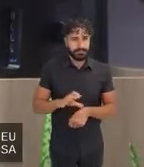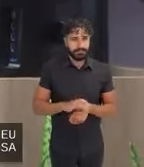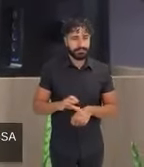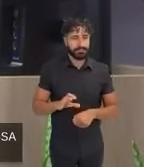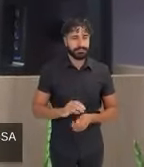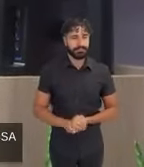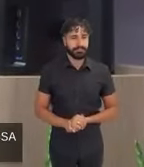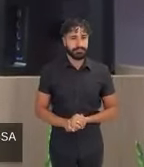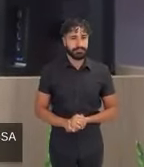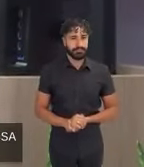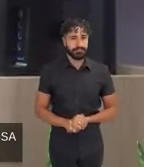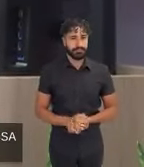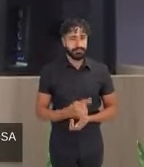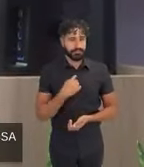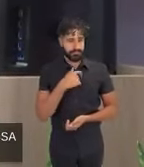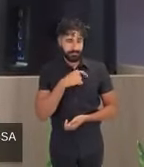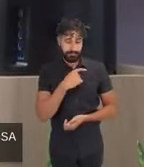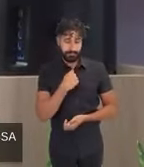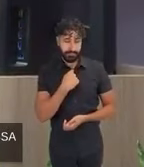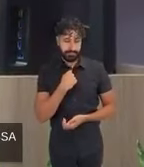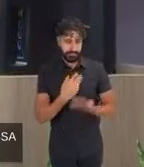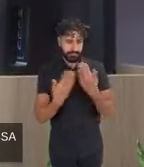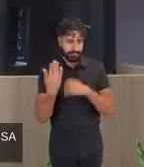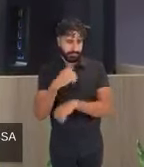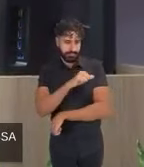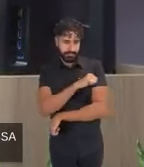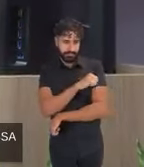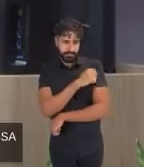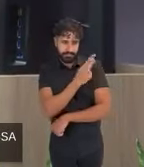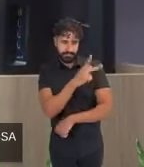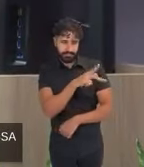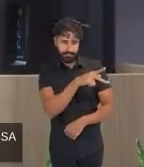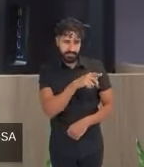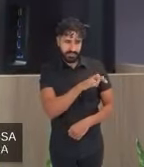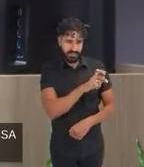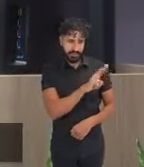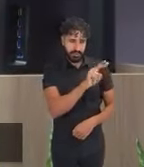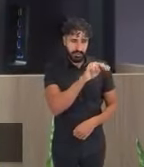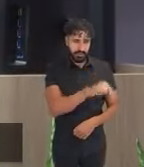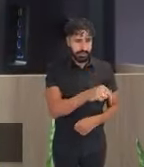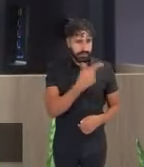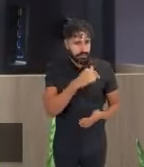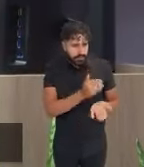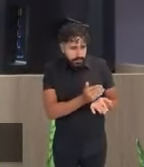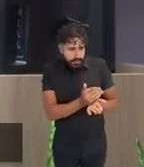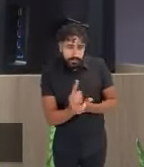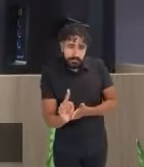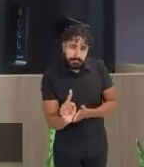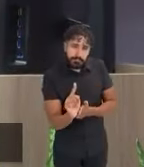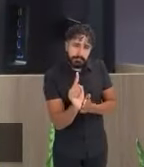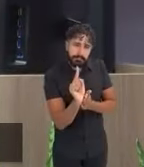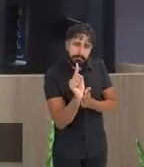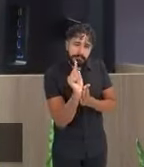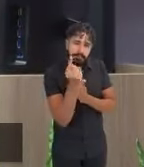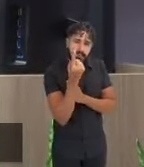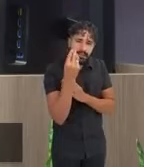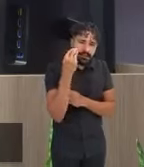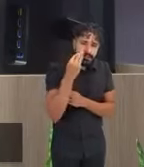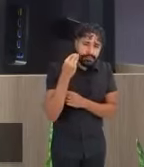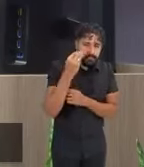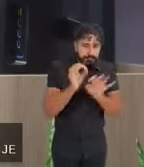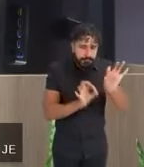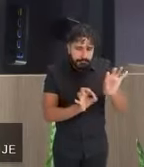parte. E fui aluno do professor Gerson, e foi ele, assim, ele que plantou a primeira semente desse evento que a